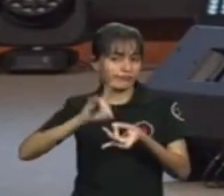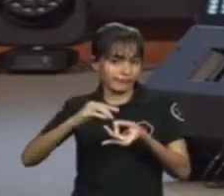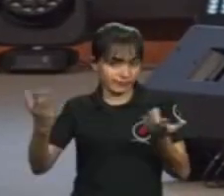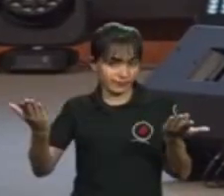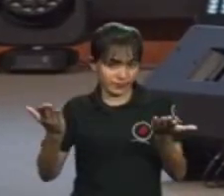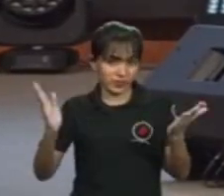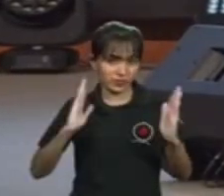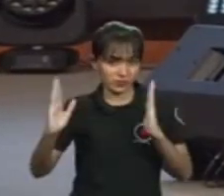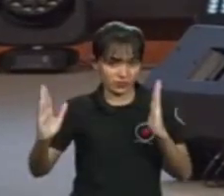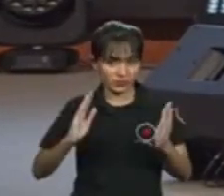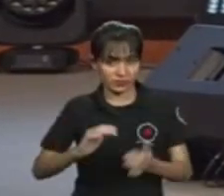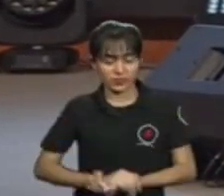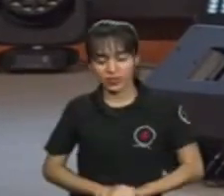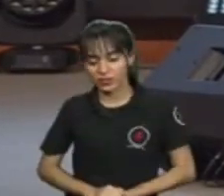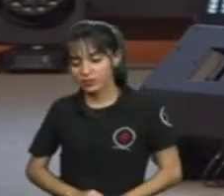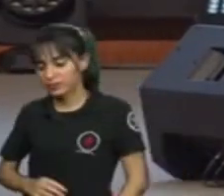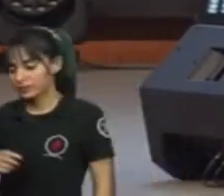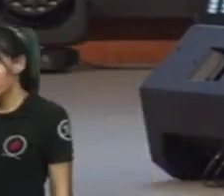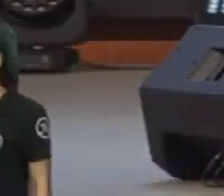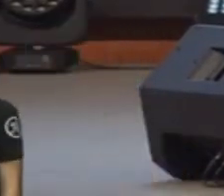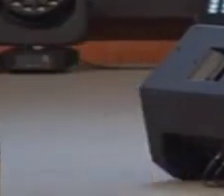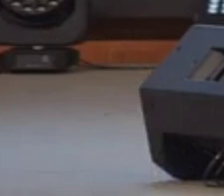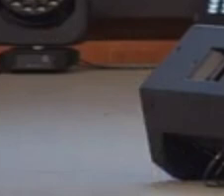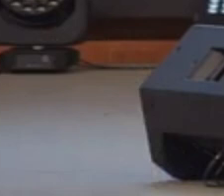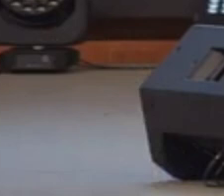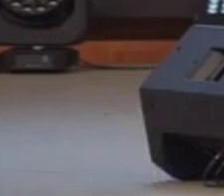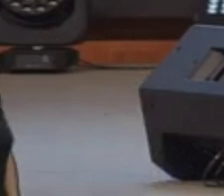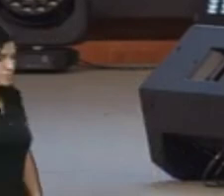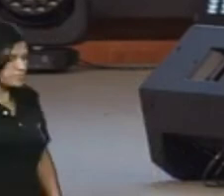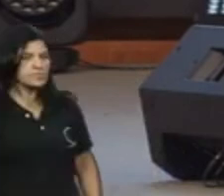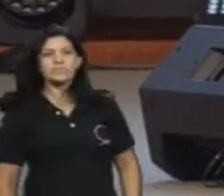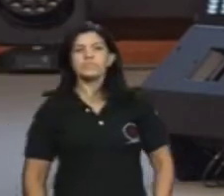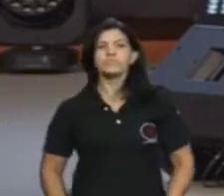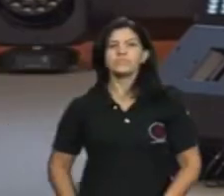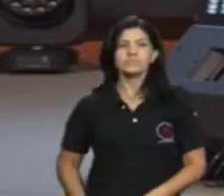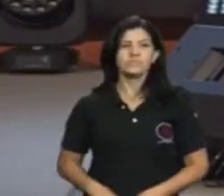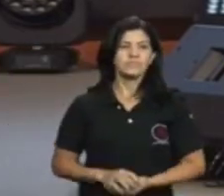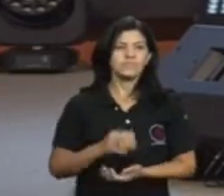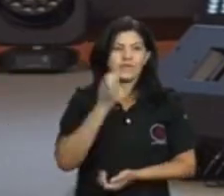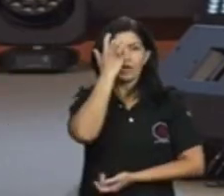estamos passando. Está muito claro e é muito fácil escolher.